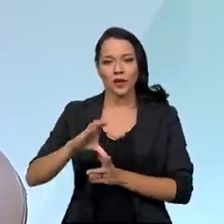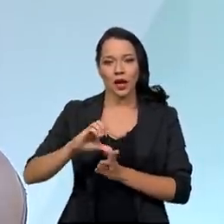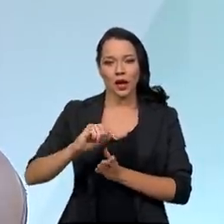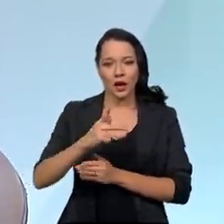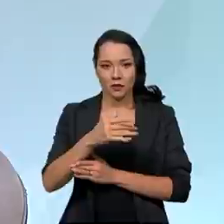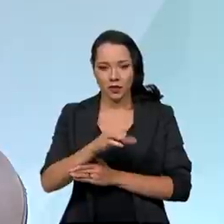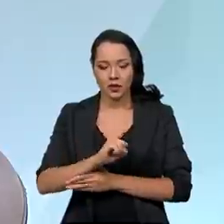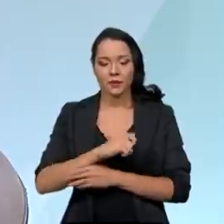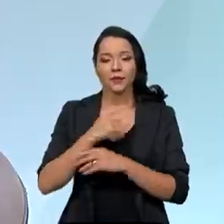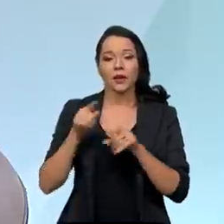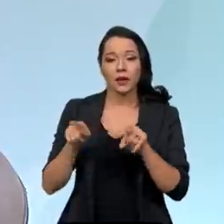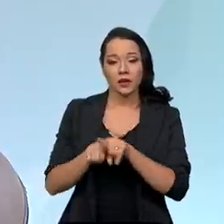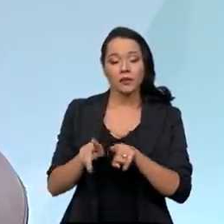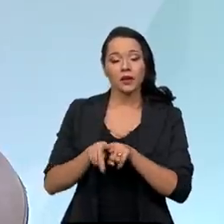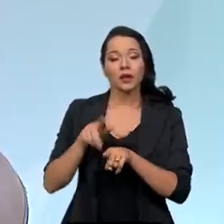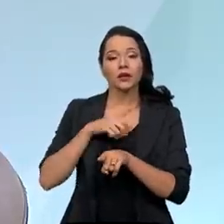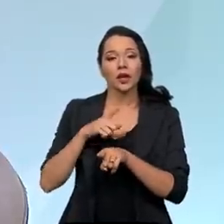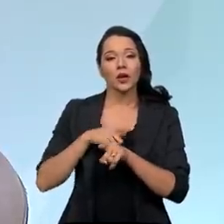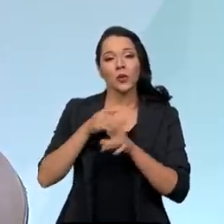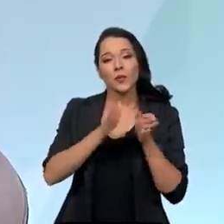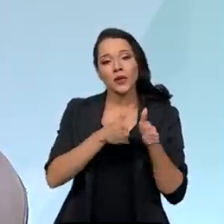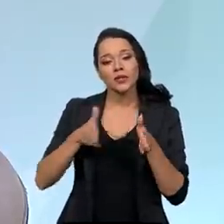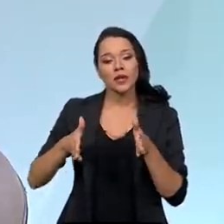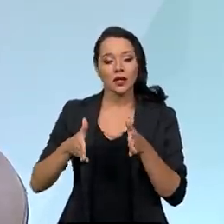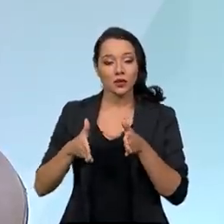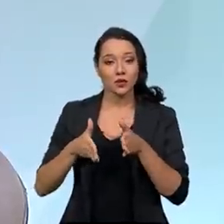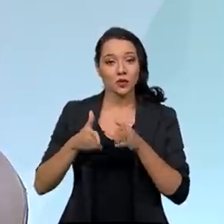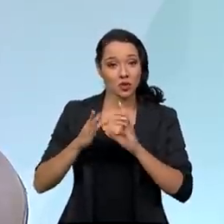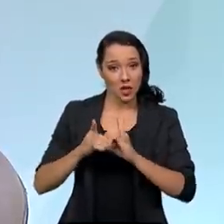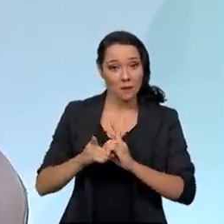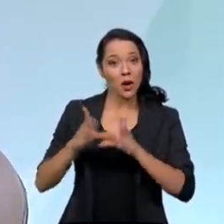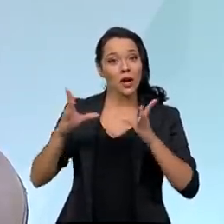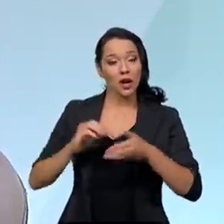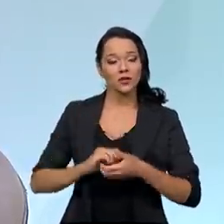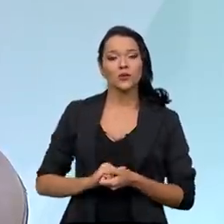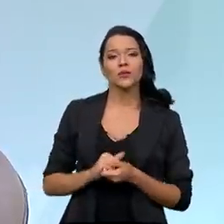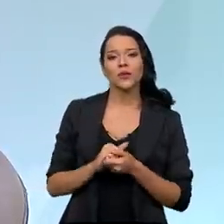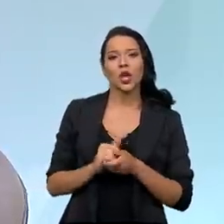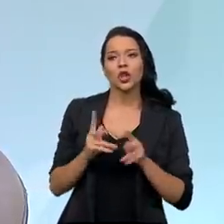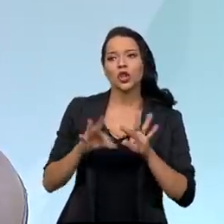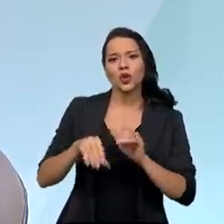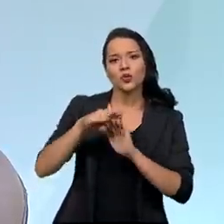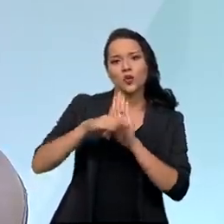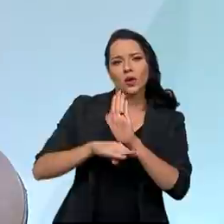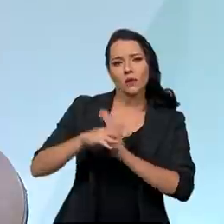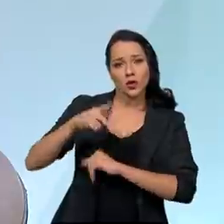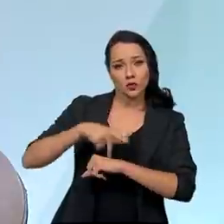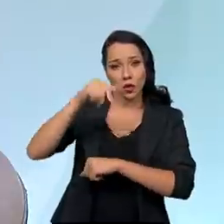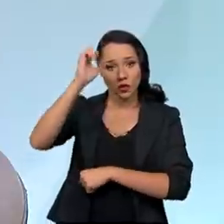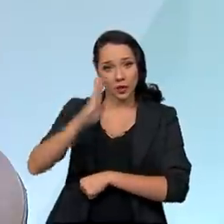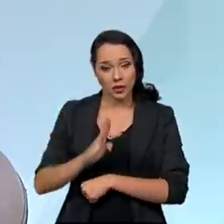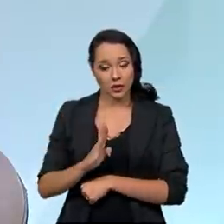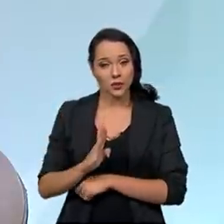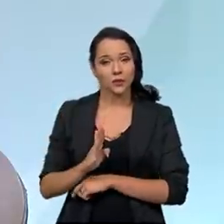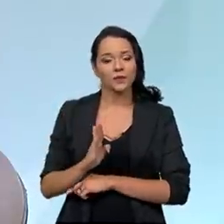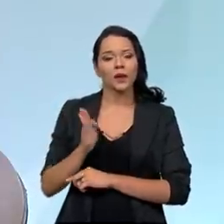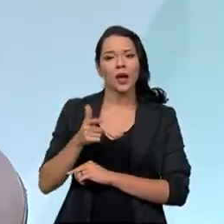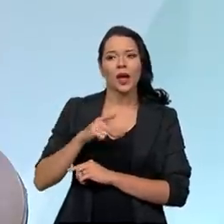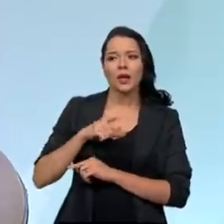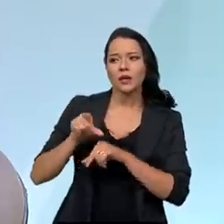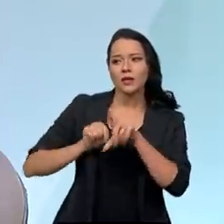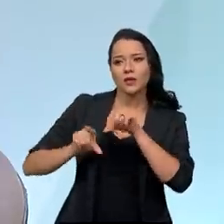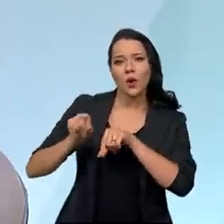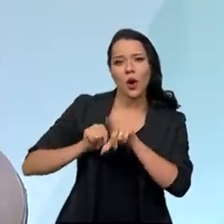CAPES, mas ela envolve um processo, inclusive, democrático. Todos os programas de pós-graduação do Brasil